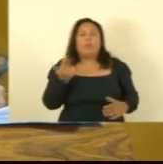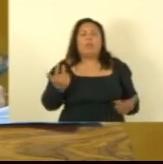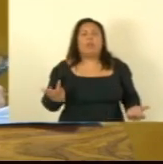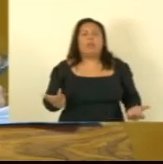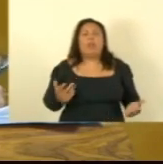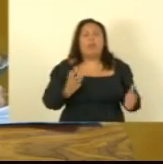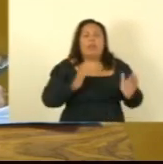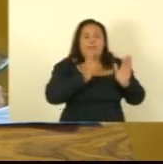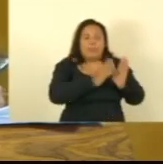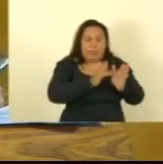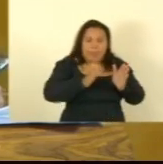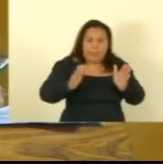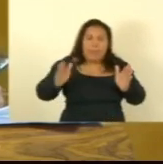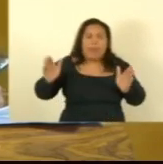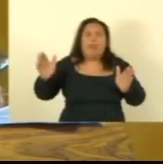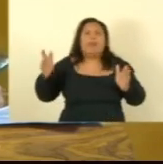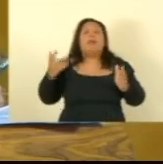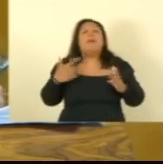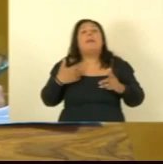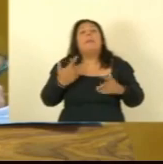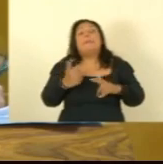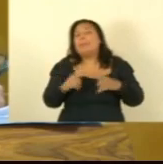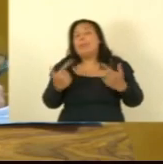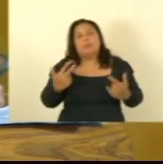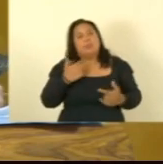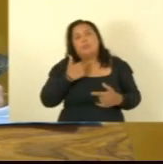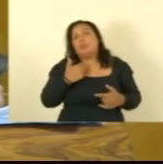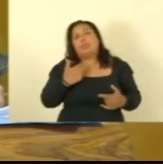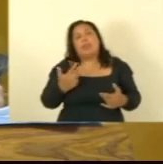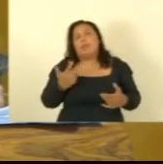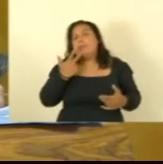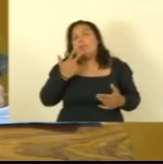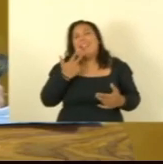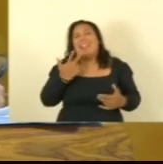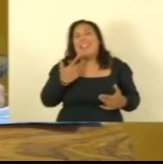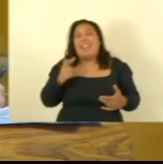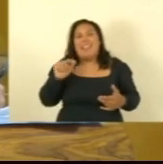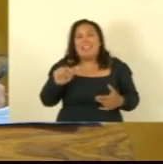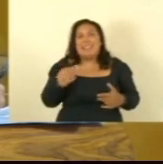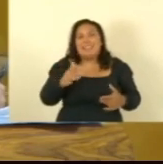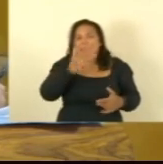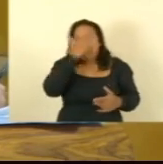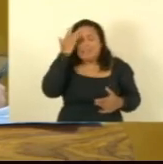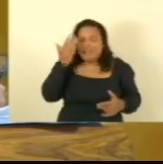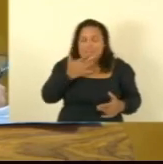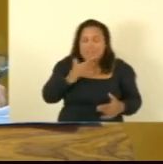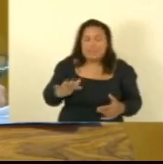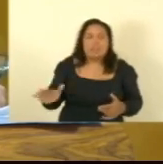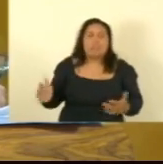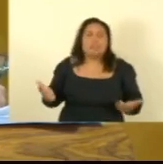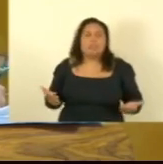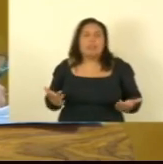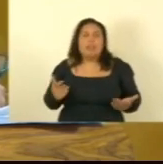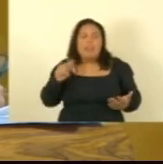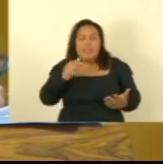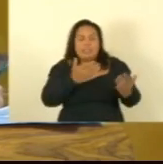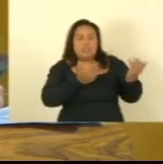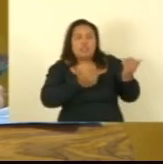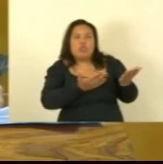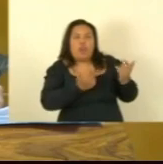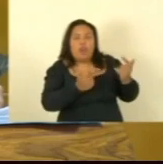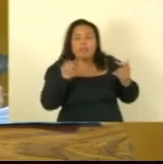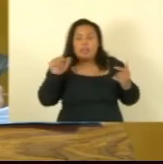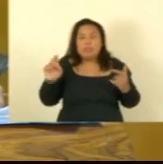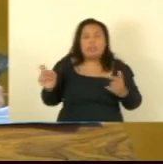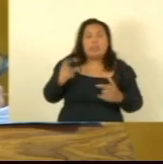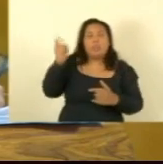vai crescendo. Mas nós não podemos deixar estas crianças, estes jovens, esses